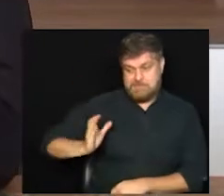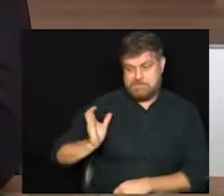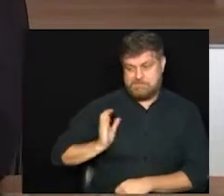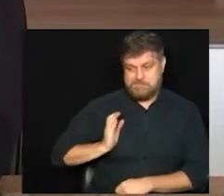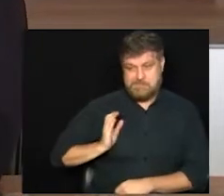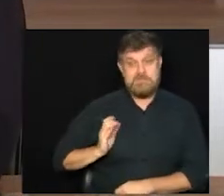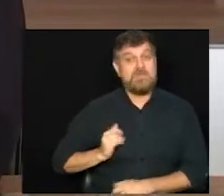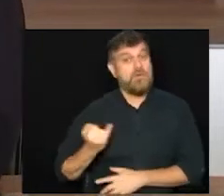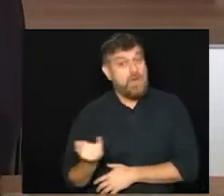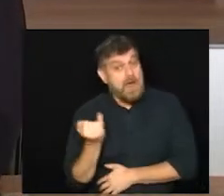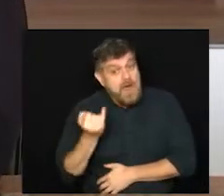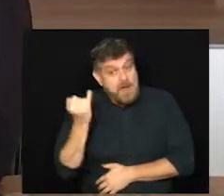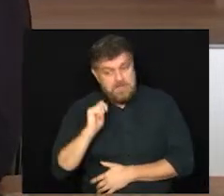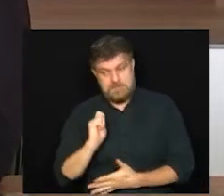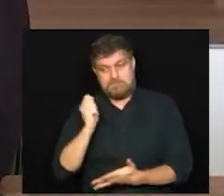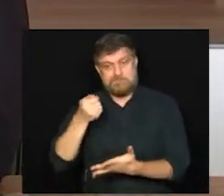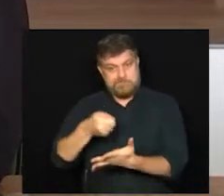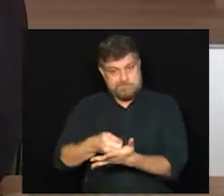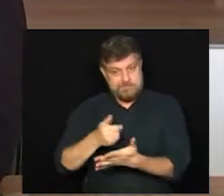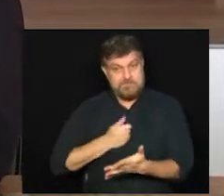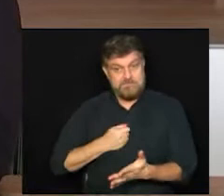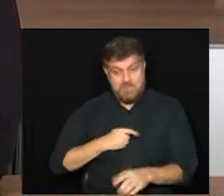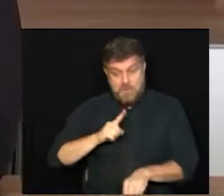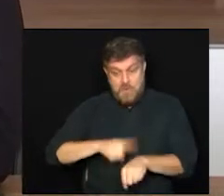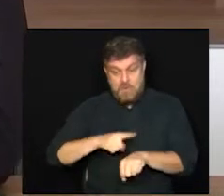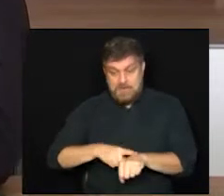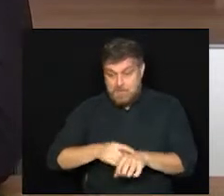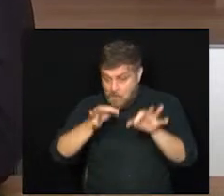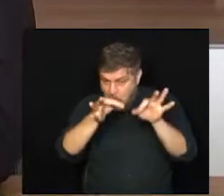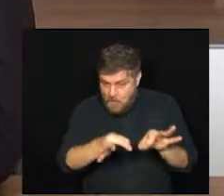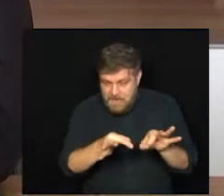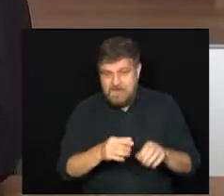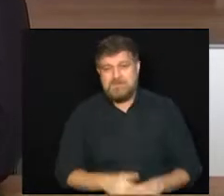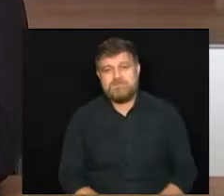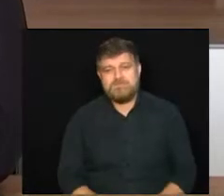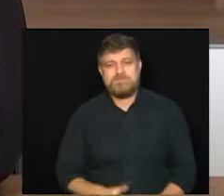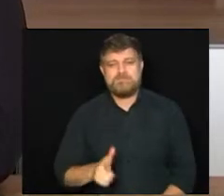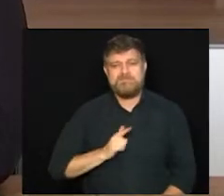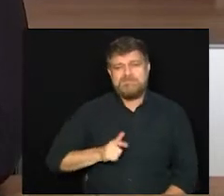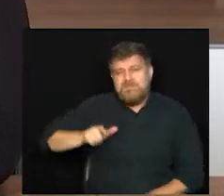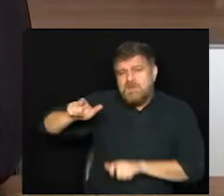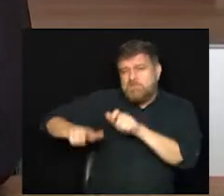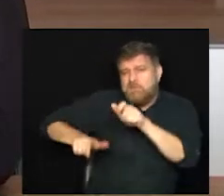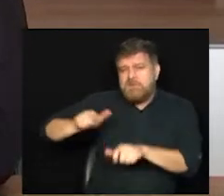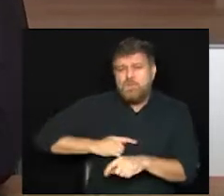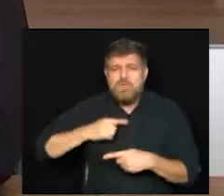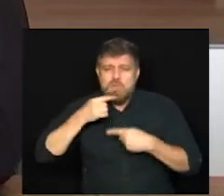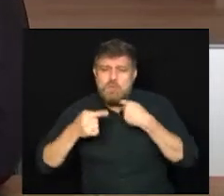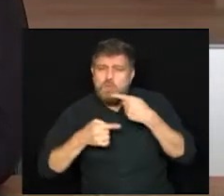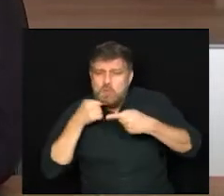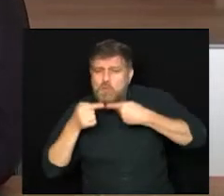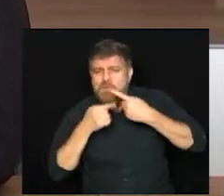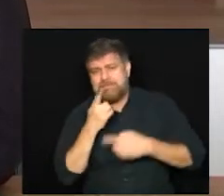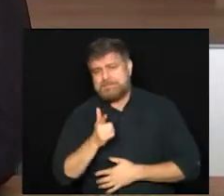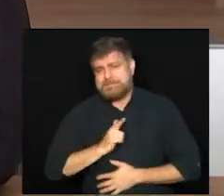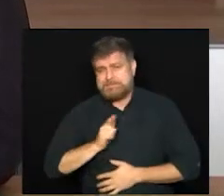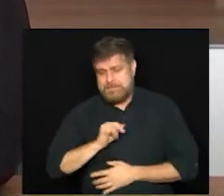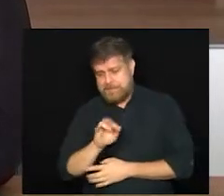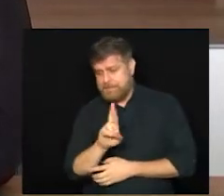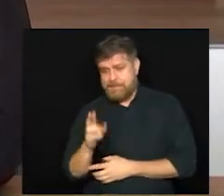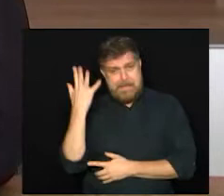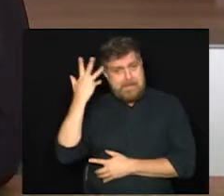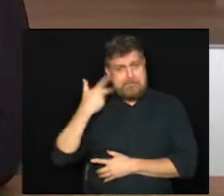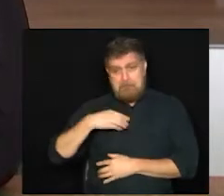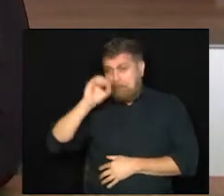mais importante ainda que você faça a declaração no prazo. Pois é, Marcela, muita gente tem realmente dúvidas sobre imposto de renda,